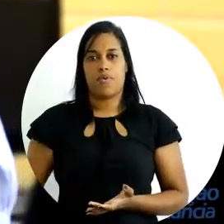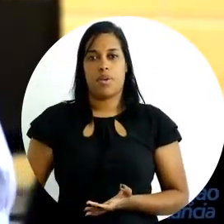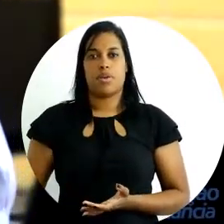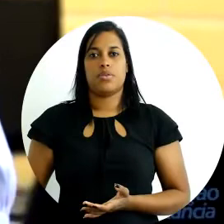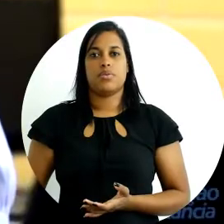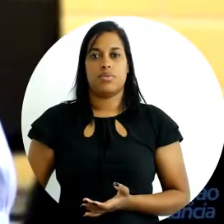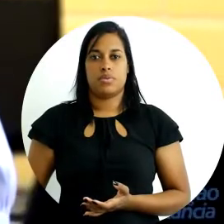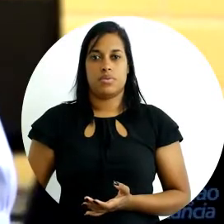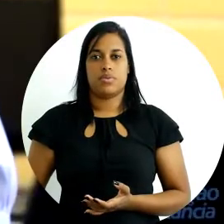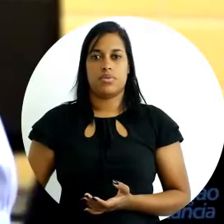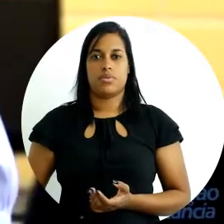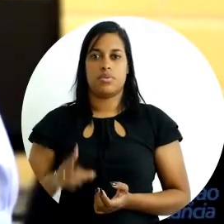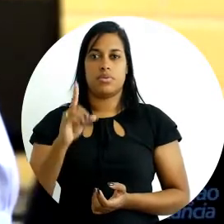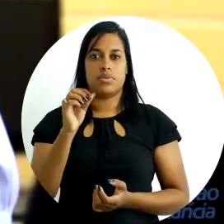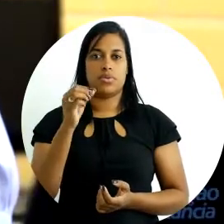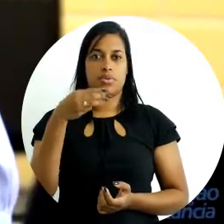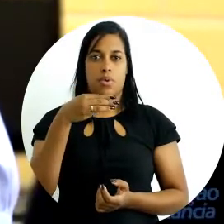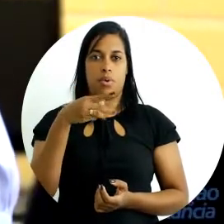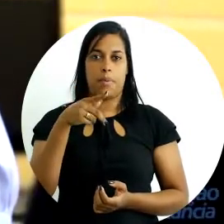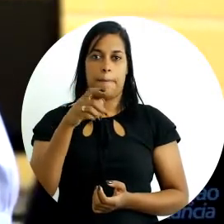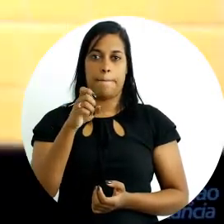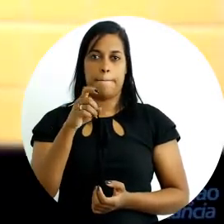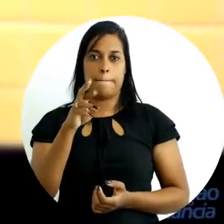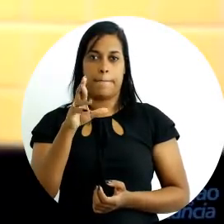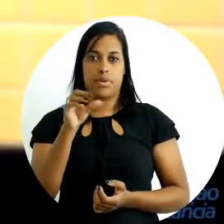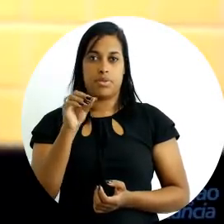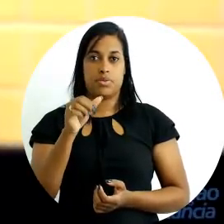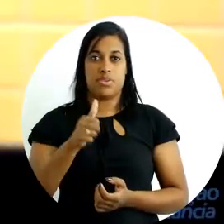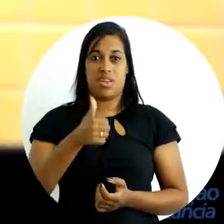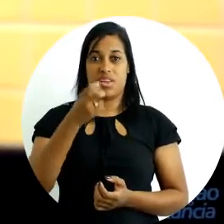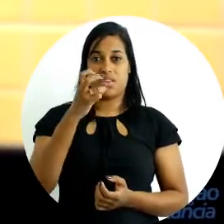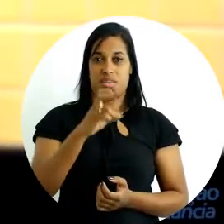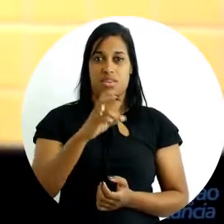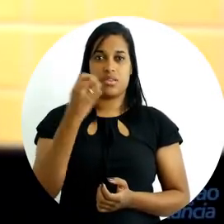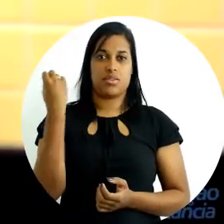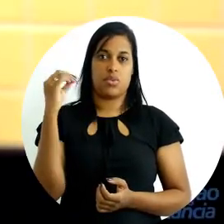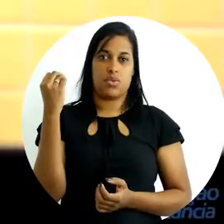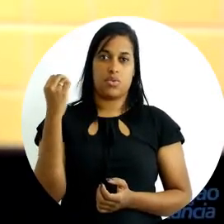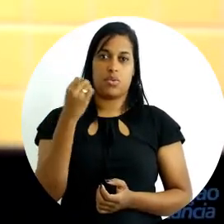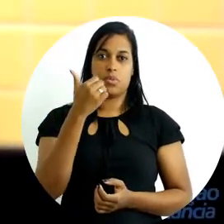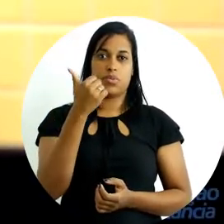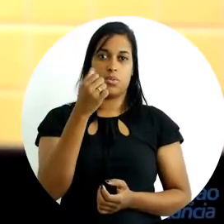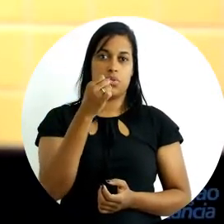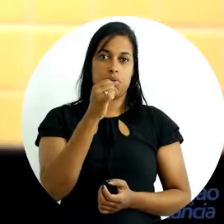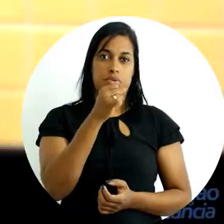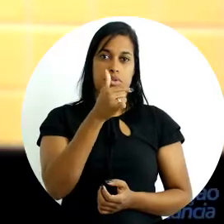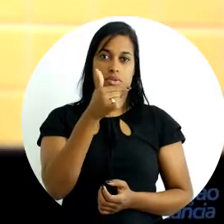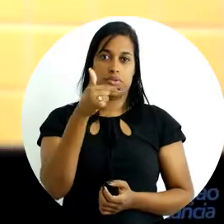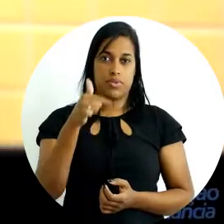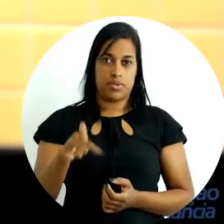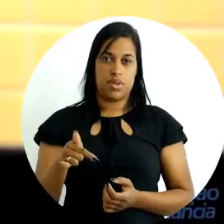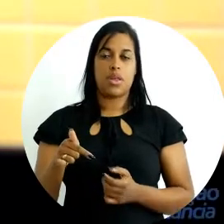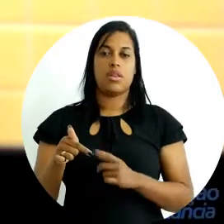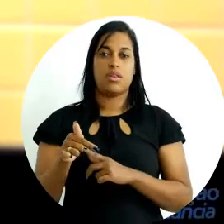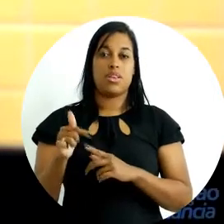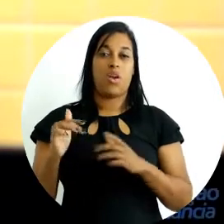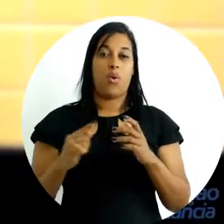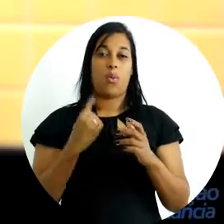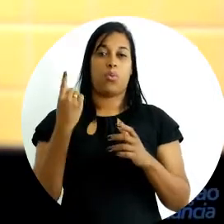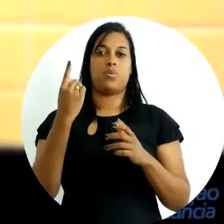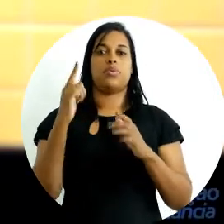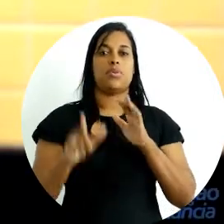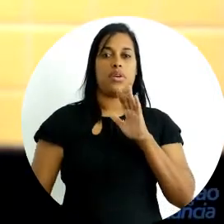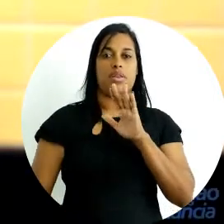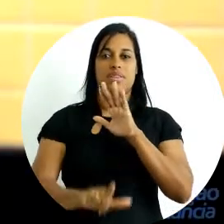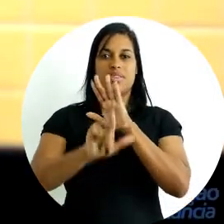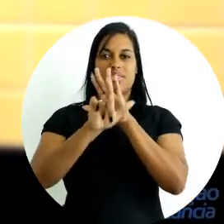no governo absolutista de Dom Pedro I. No dia 15 de outubro de 1827, foi promulgada a